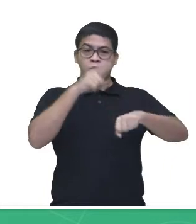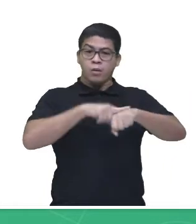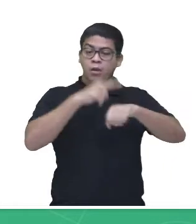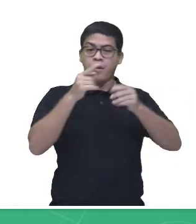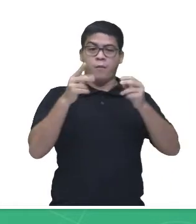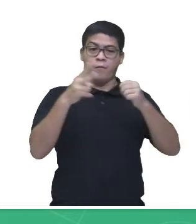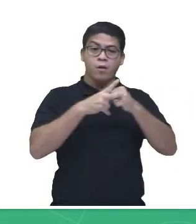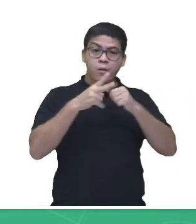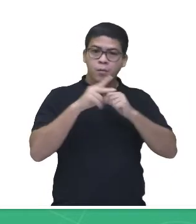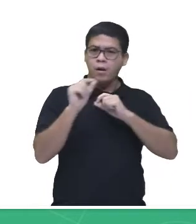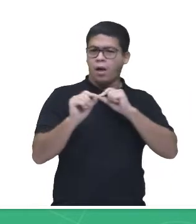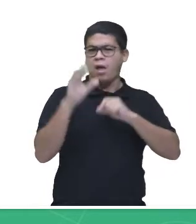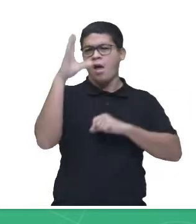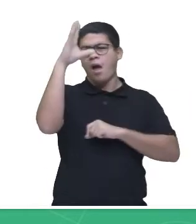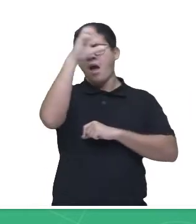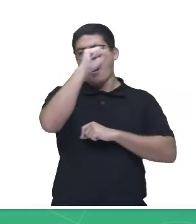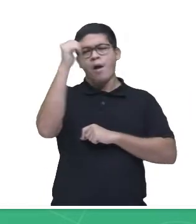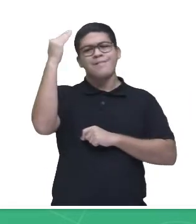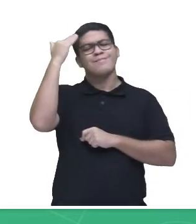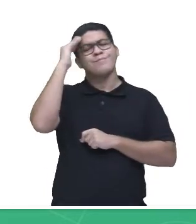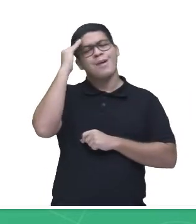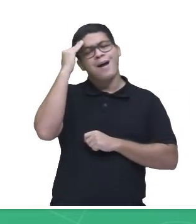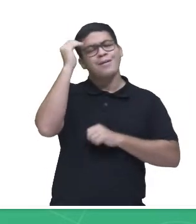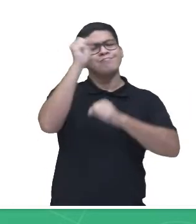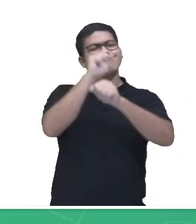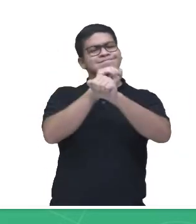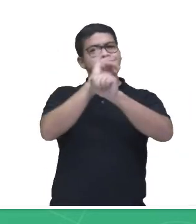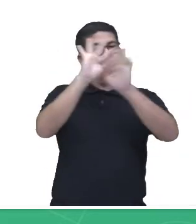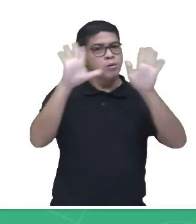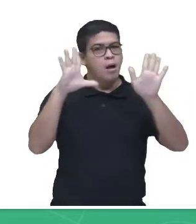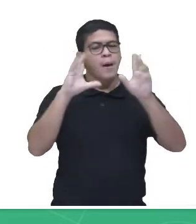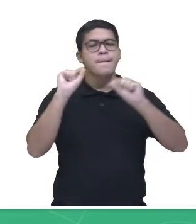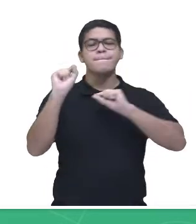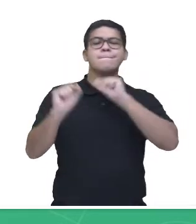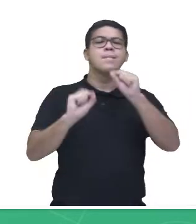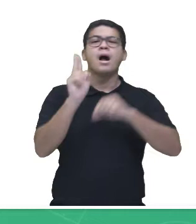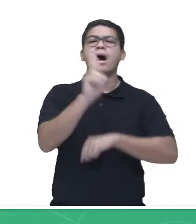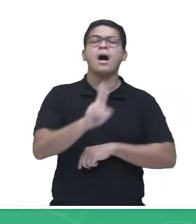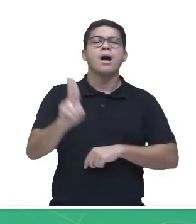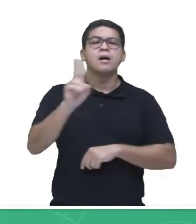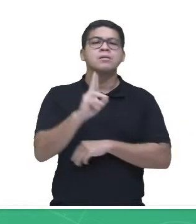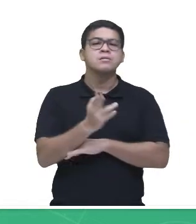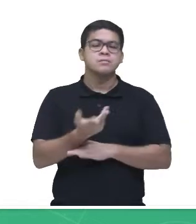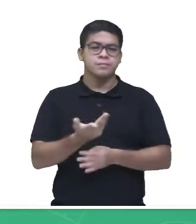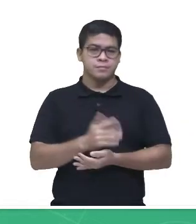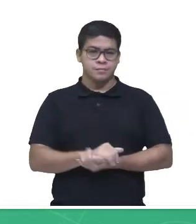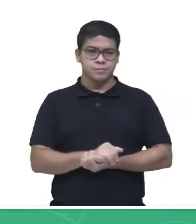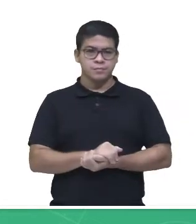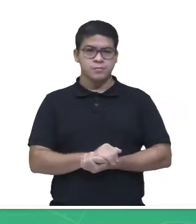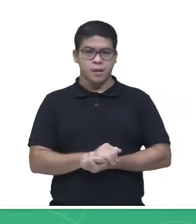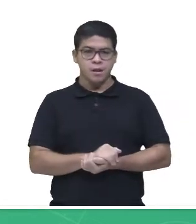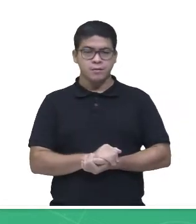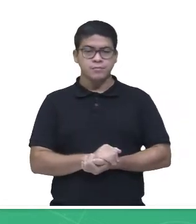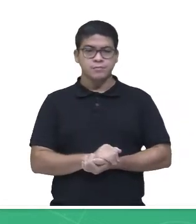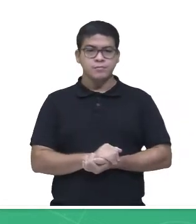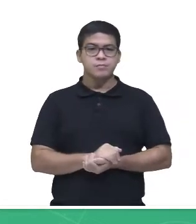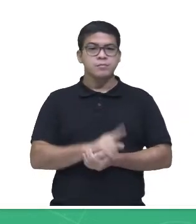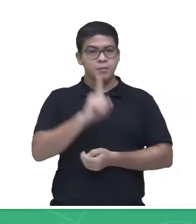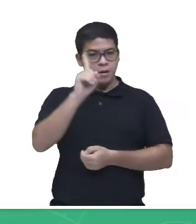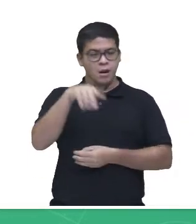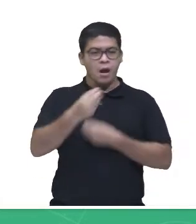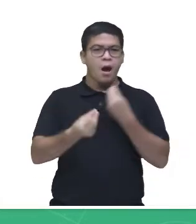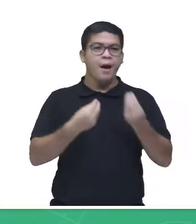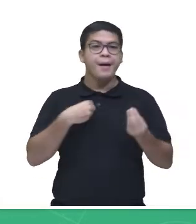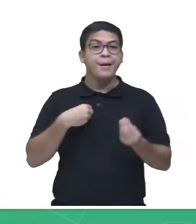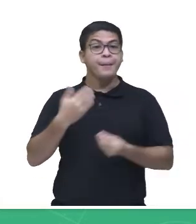de entender para que serve o tempo verbal. Então, nós temos aqui, el pretérito perfecto compuesto.